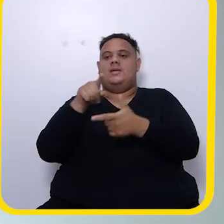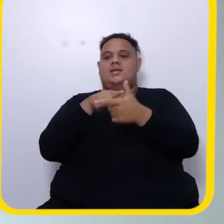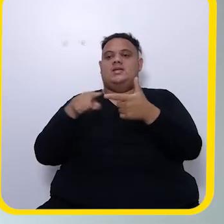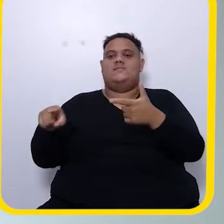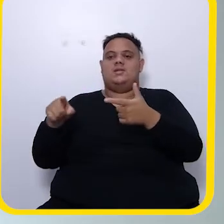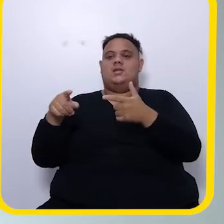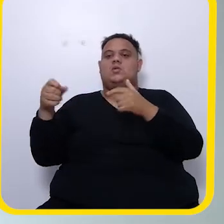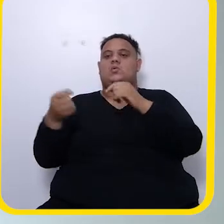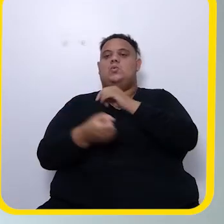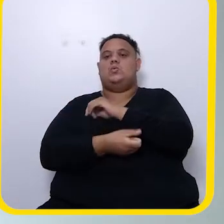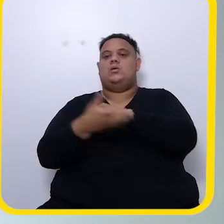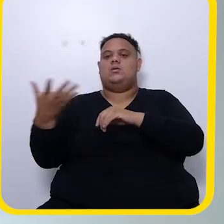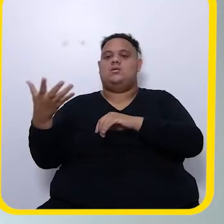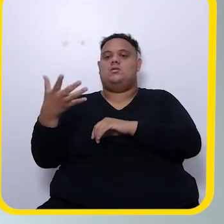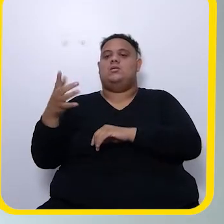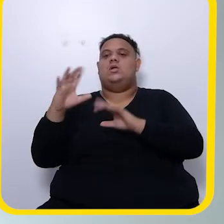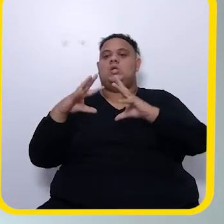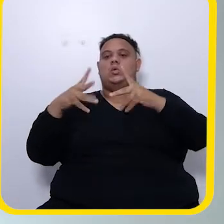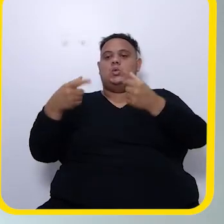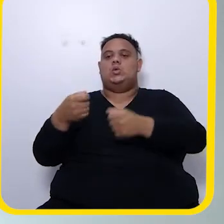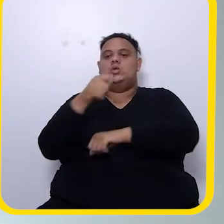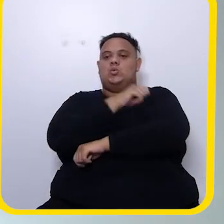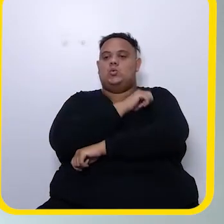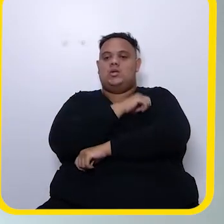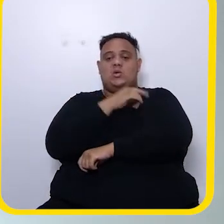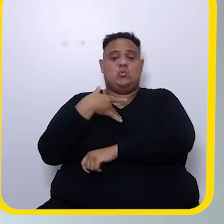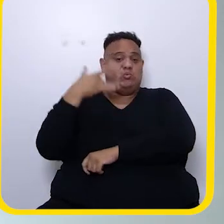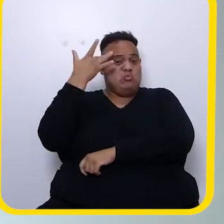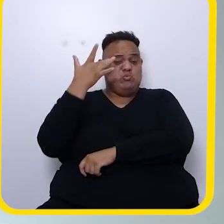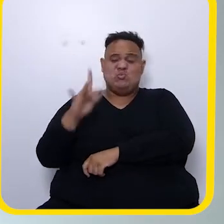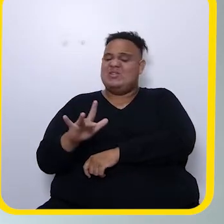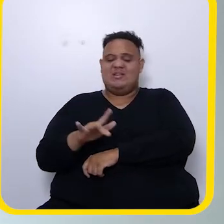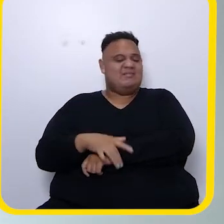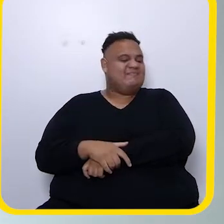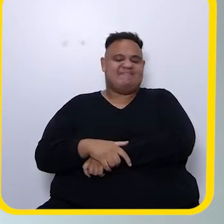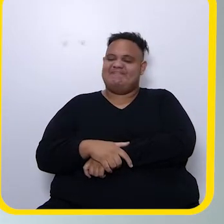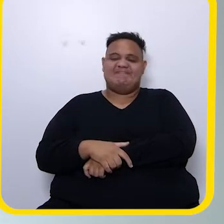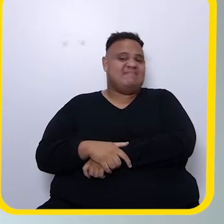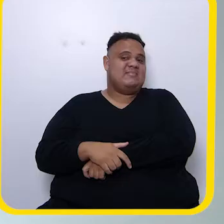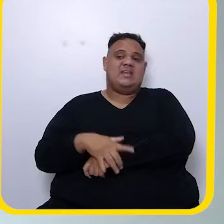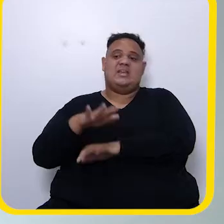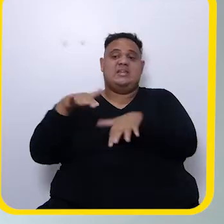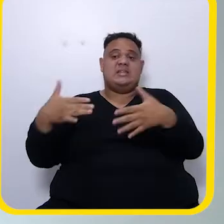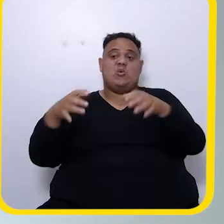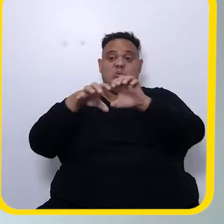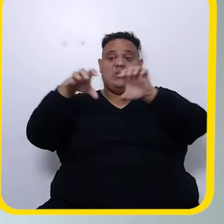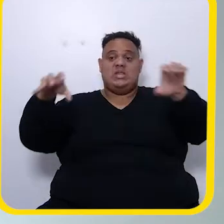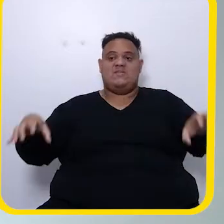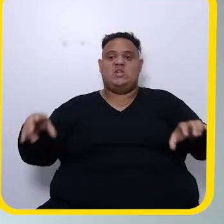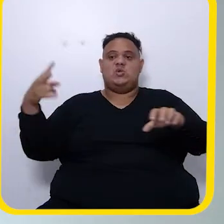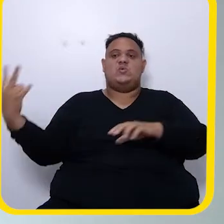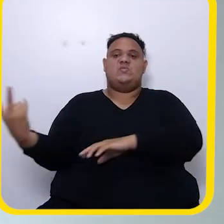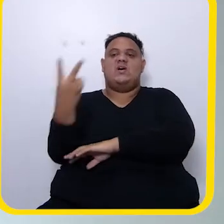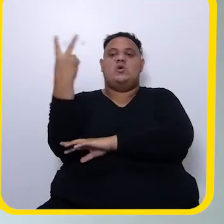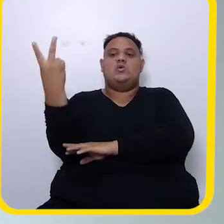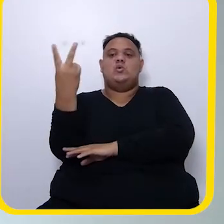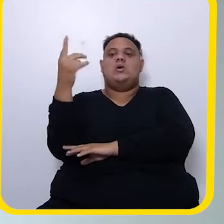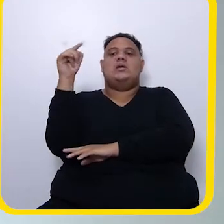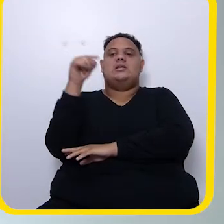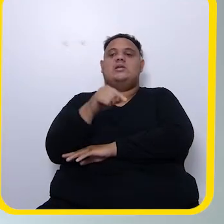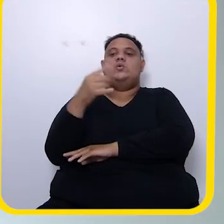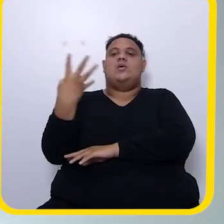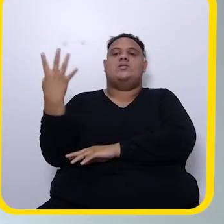para um total de alunos que eu não sei qual é. Então, eu divido um valor, né, no caso, nesse caso